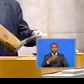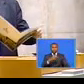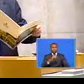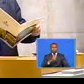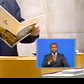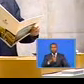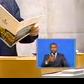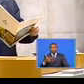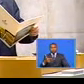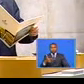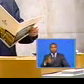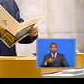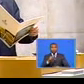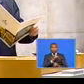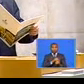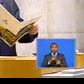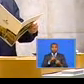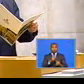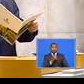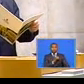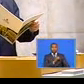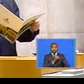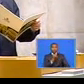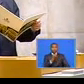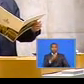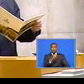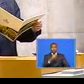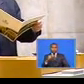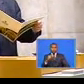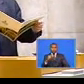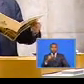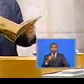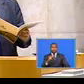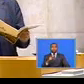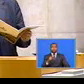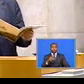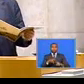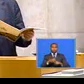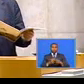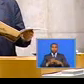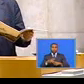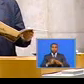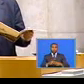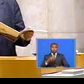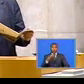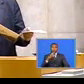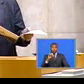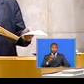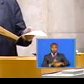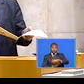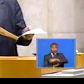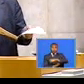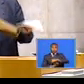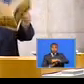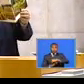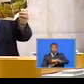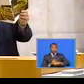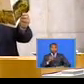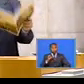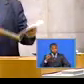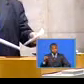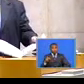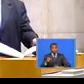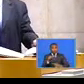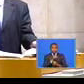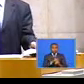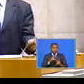a meta número 100, recuperar 30 pontes e viadutos. Essa meta existe tanto no plano